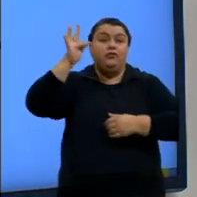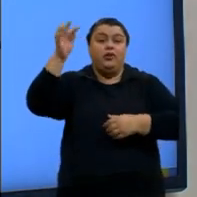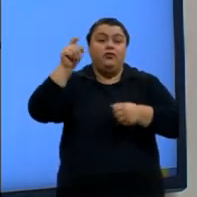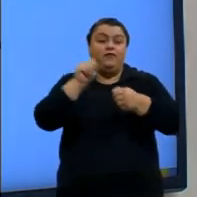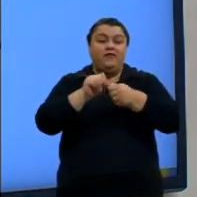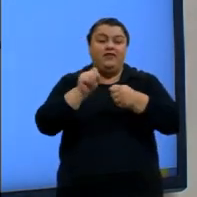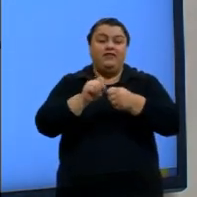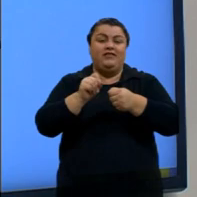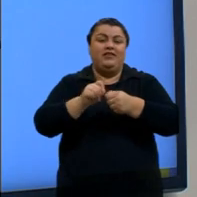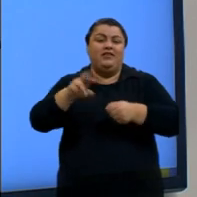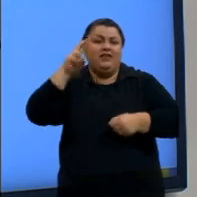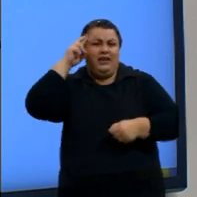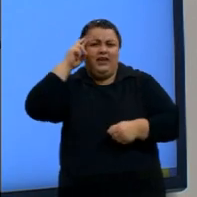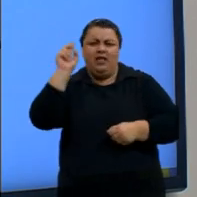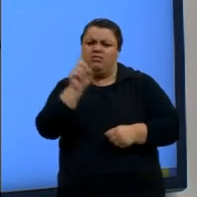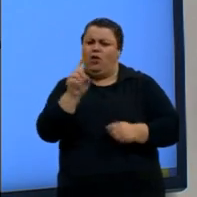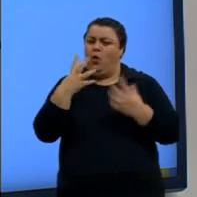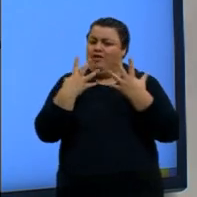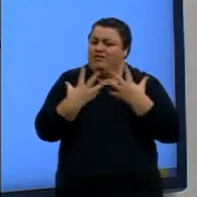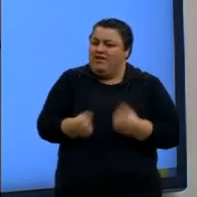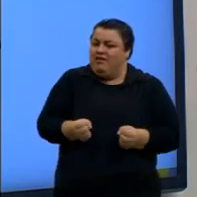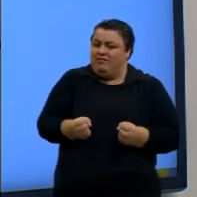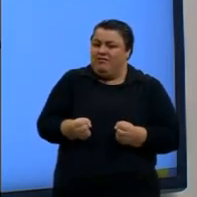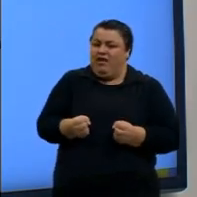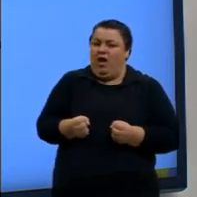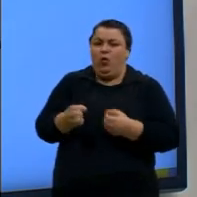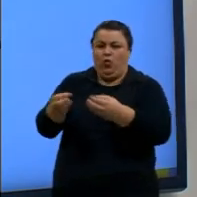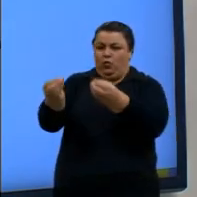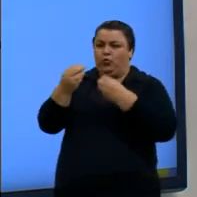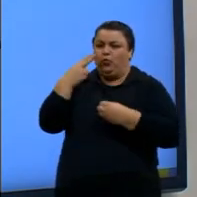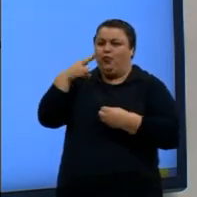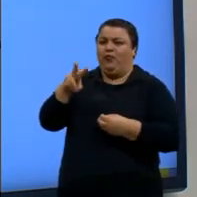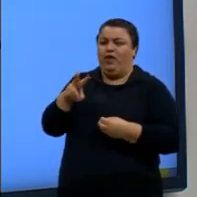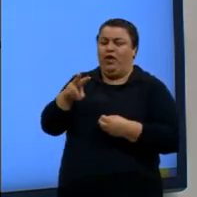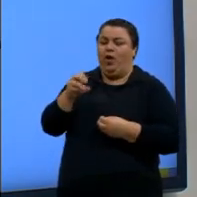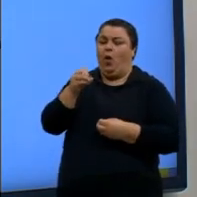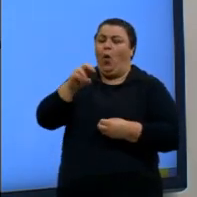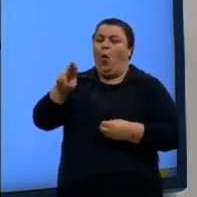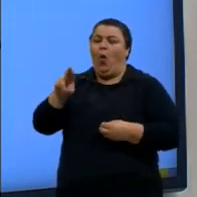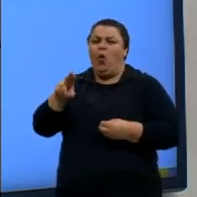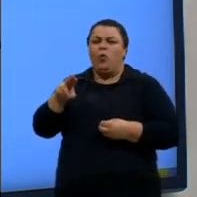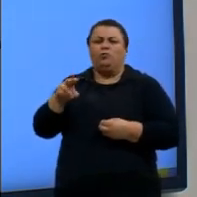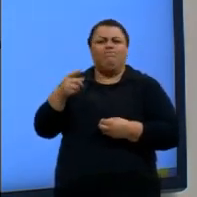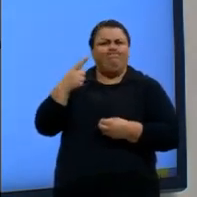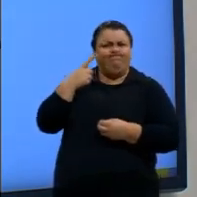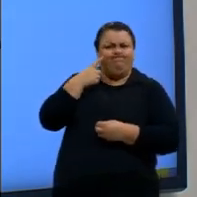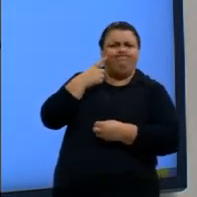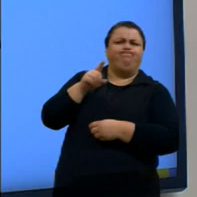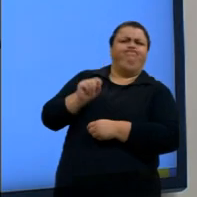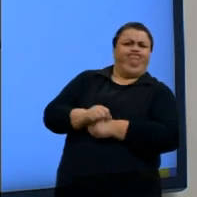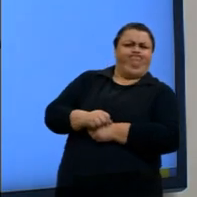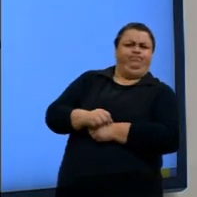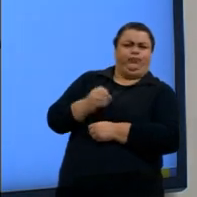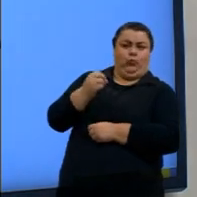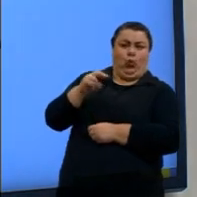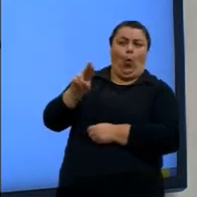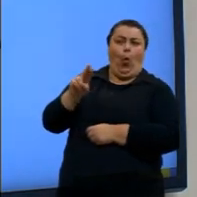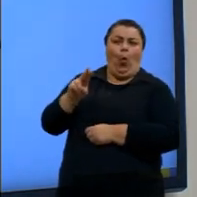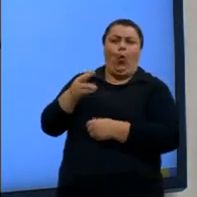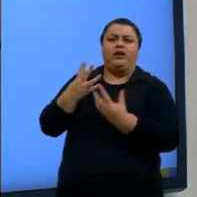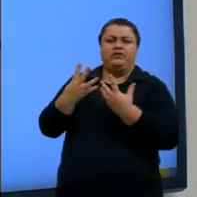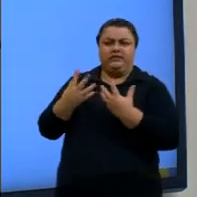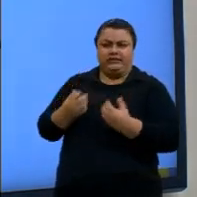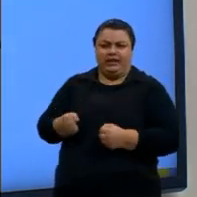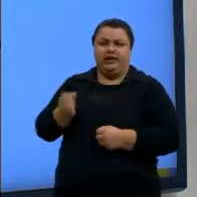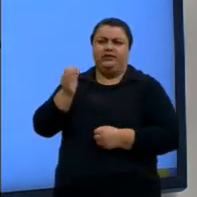reflexão não aceitar as coisas como elas são dadas Ou pelo menos desconfiava lá ou aceitá-las depois que